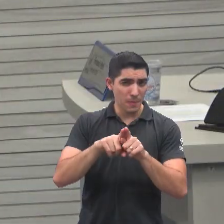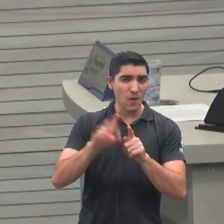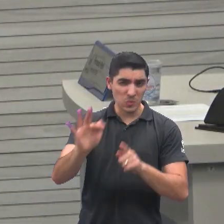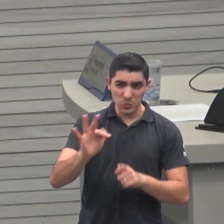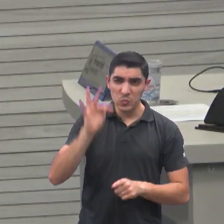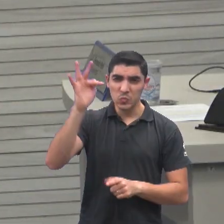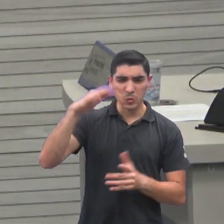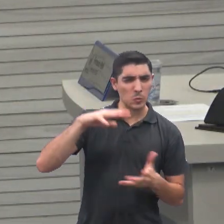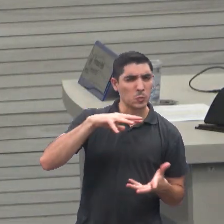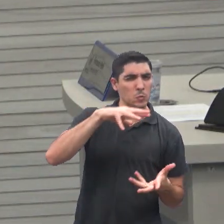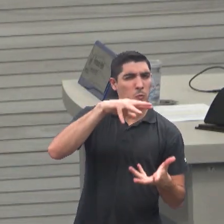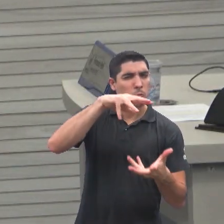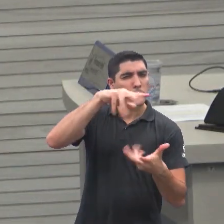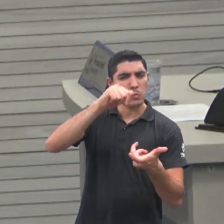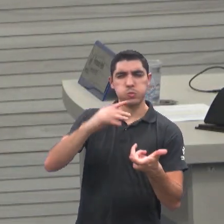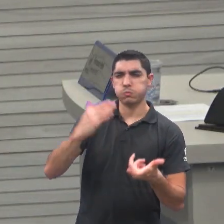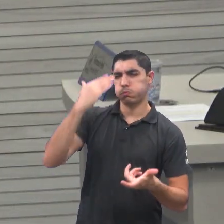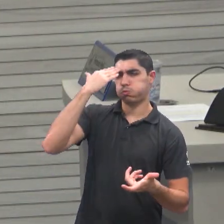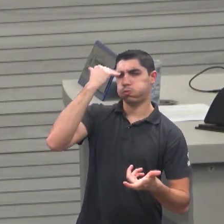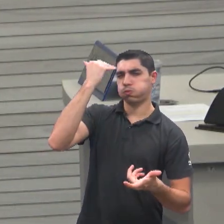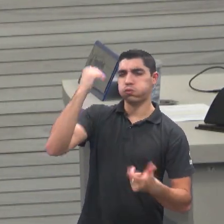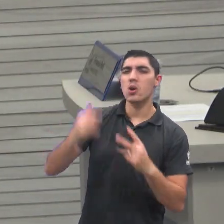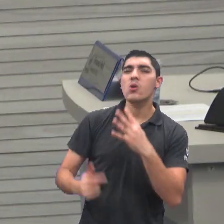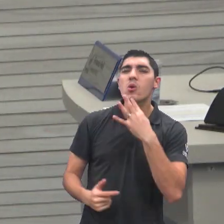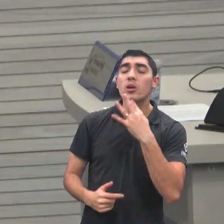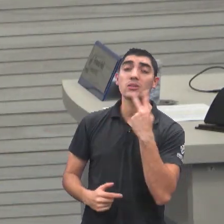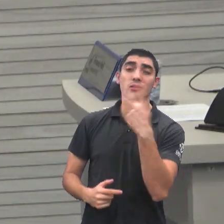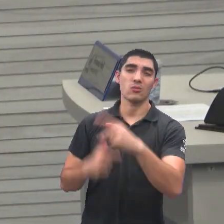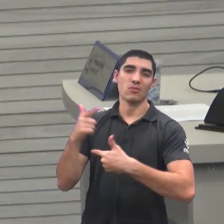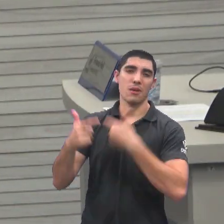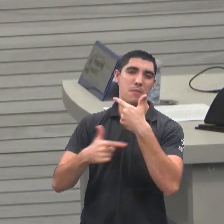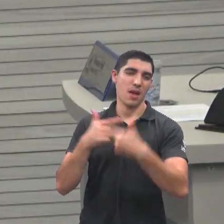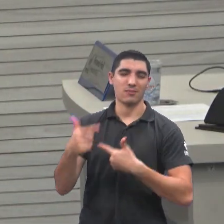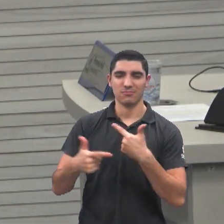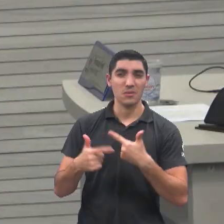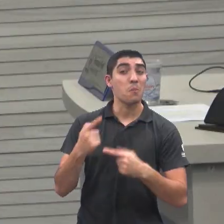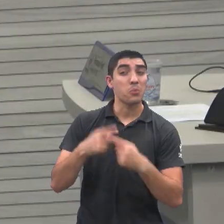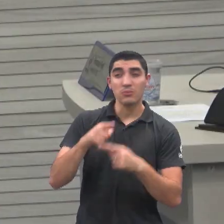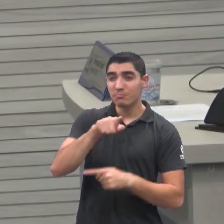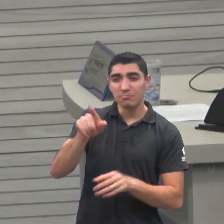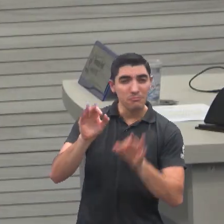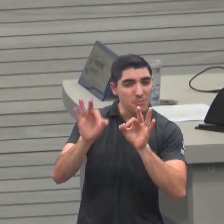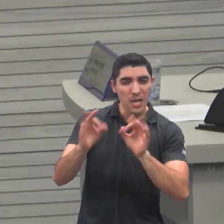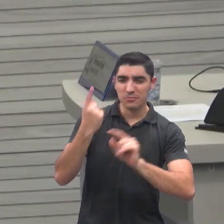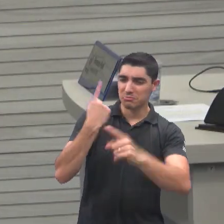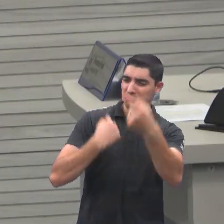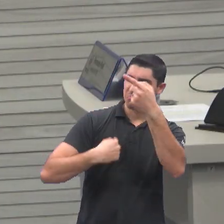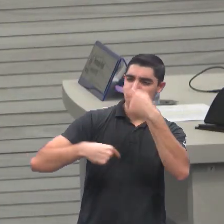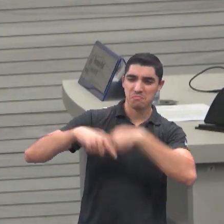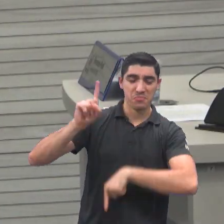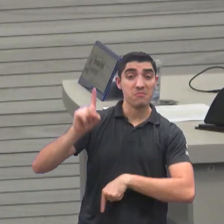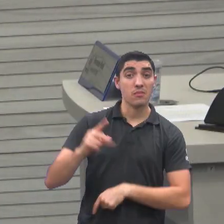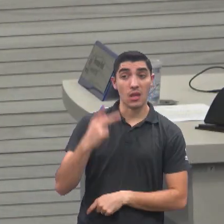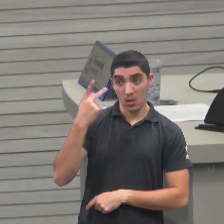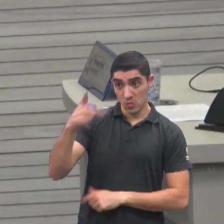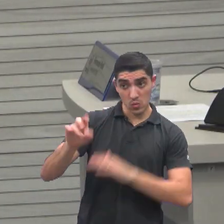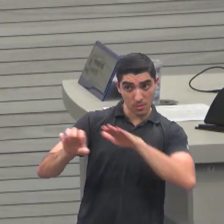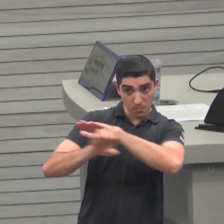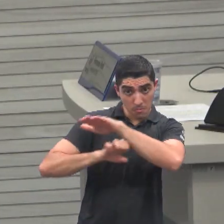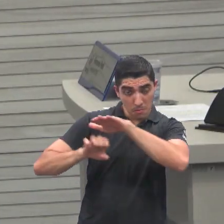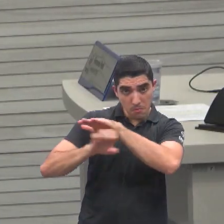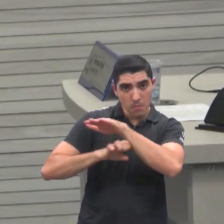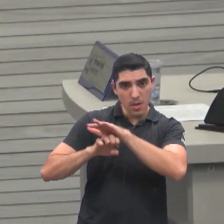momento, porque o trabalho que vocês realizam de entretenimento e nesse meio que a empresa Mr. Mu